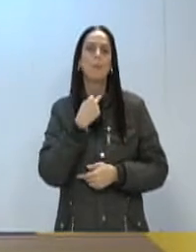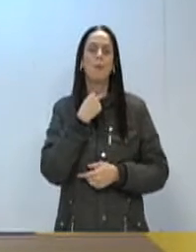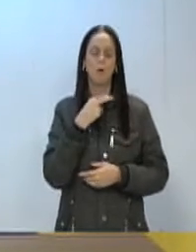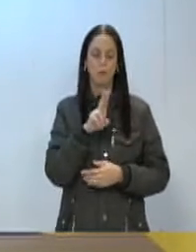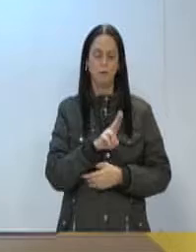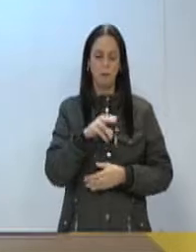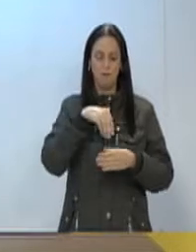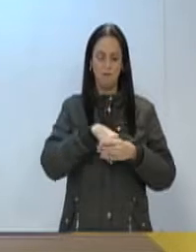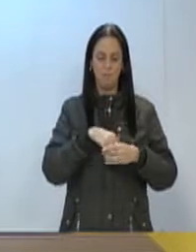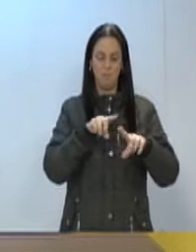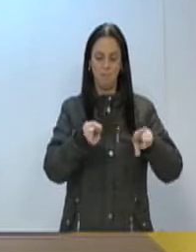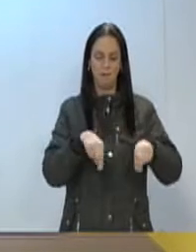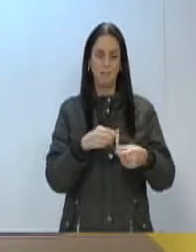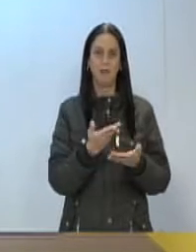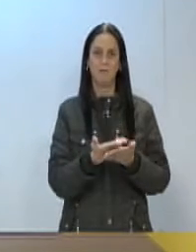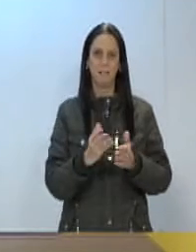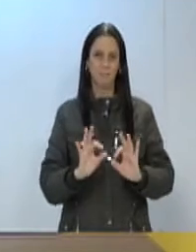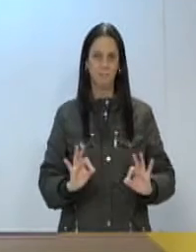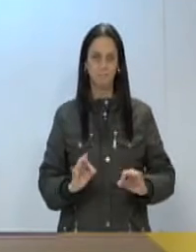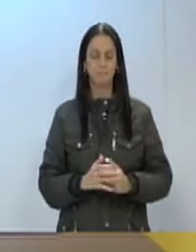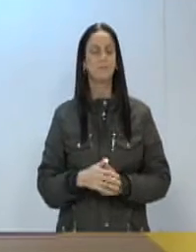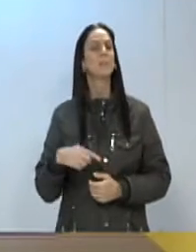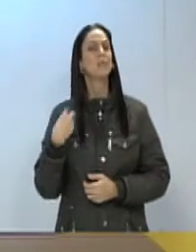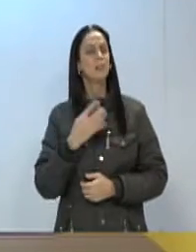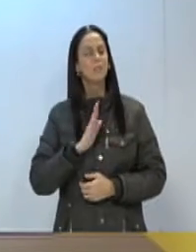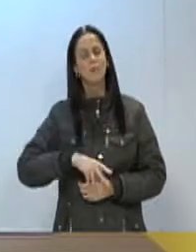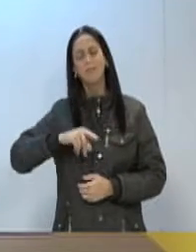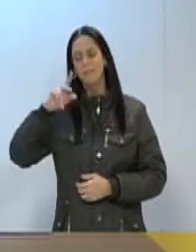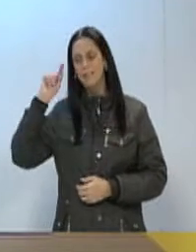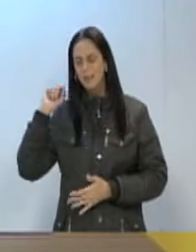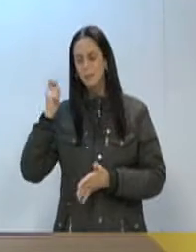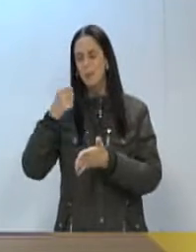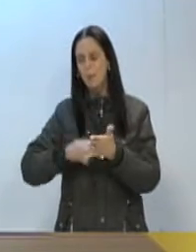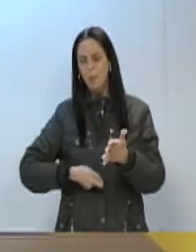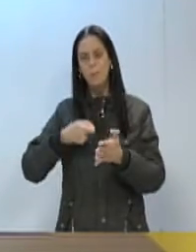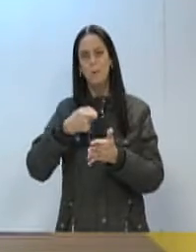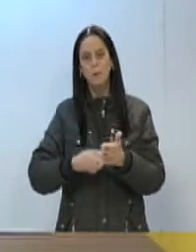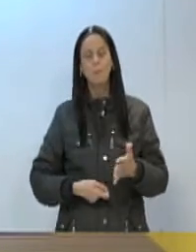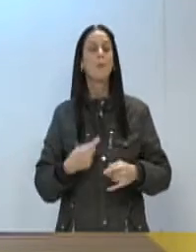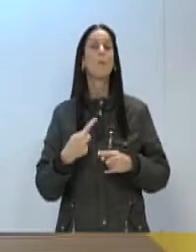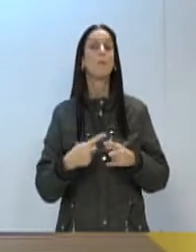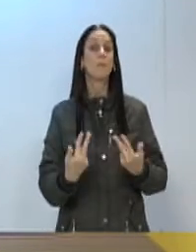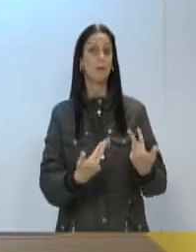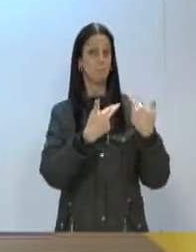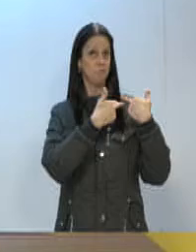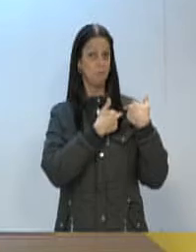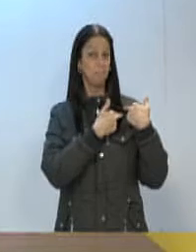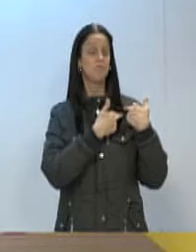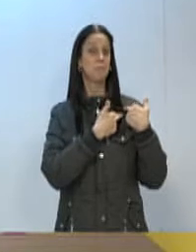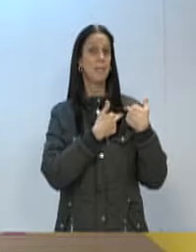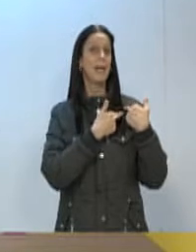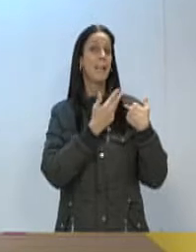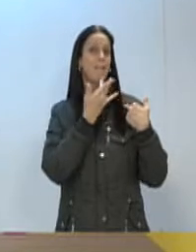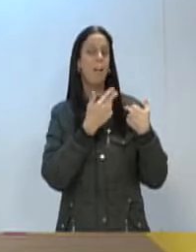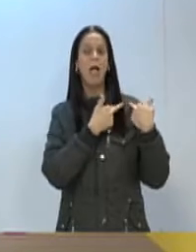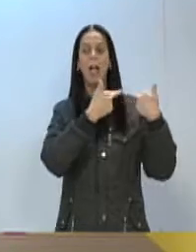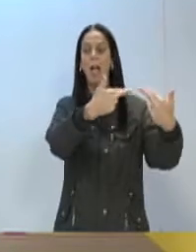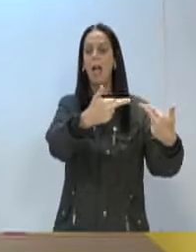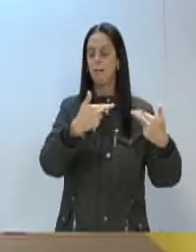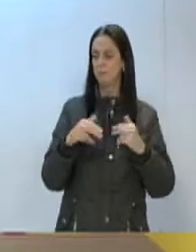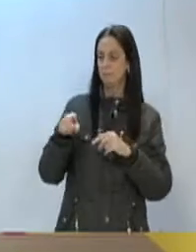a gente vem cobrando há muito tempo essa situação é porque disse ali que a responsabilidade tá muito fácil hoje você joga a responsabilidade